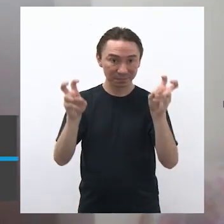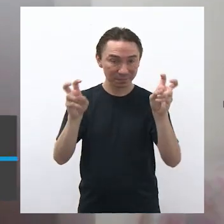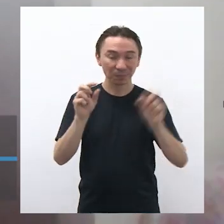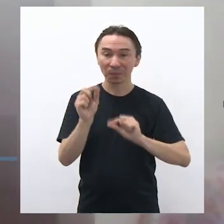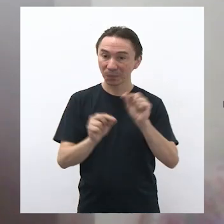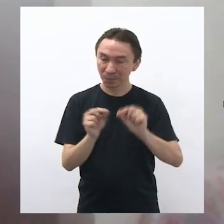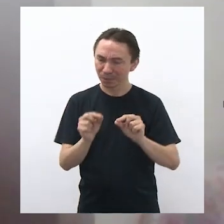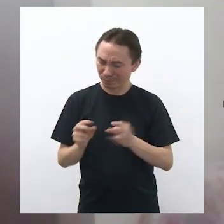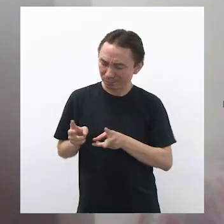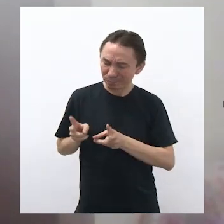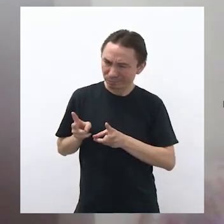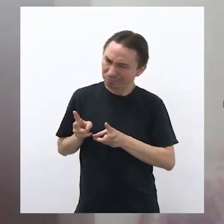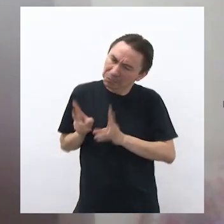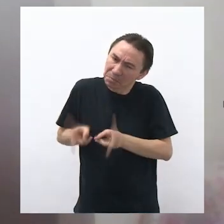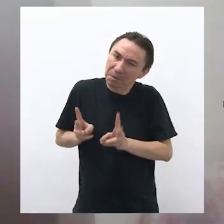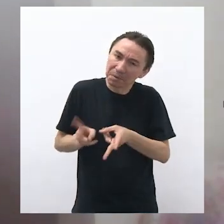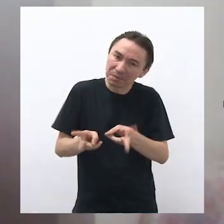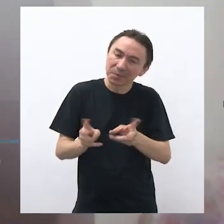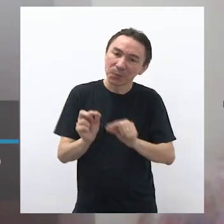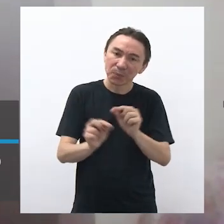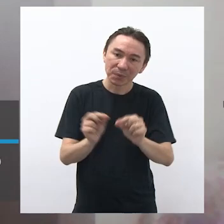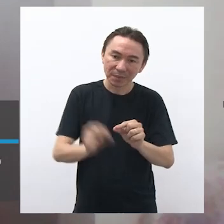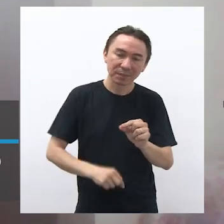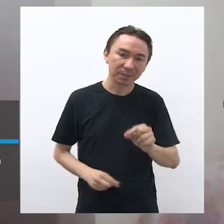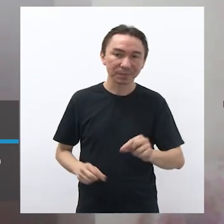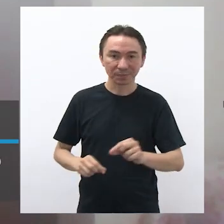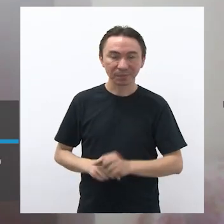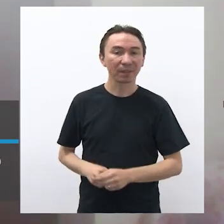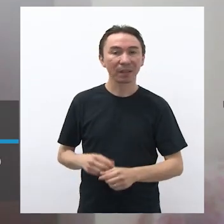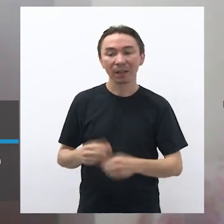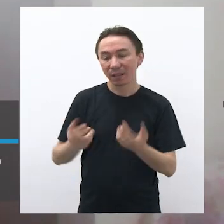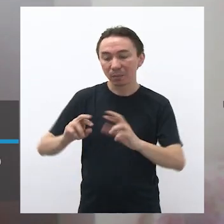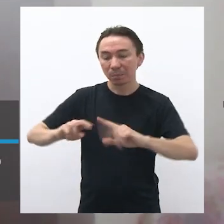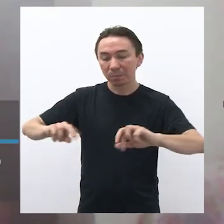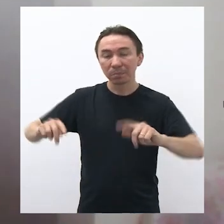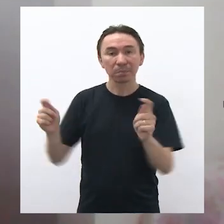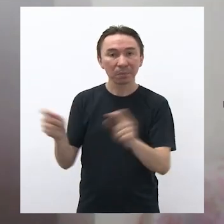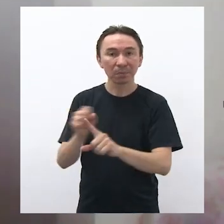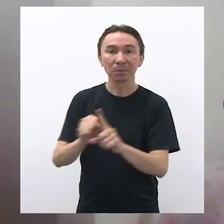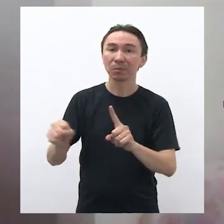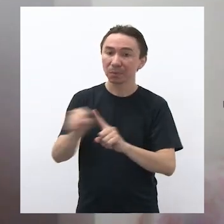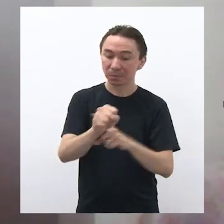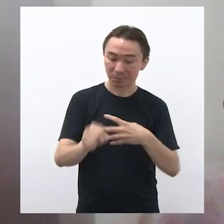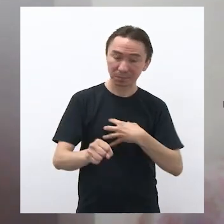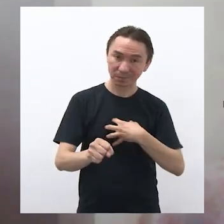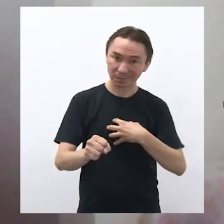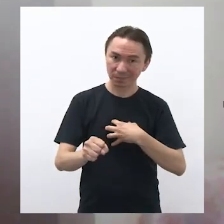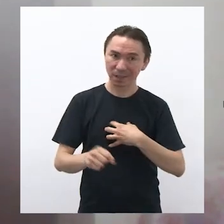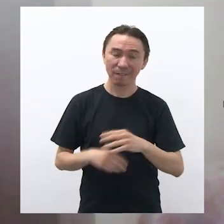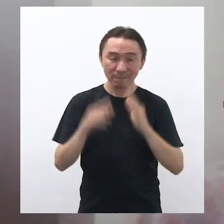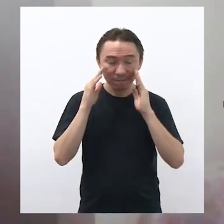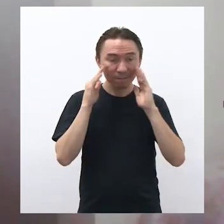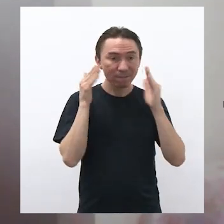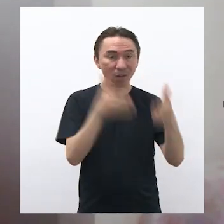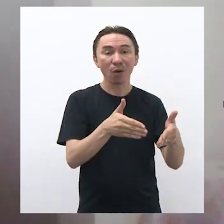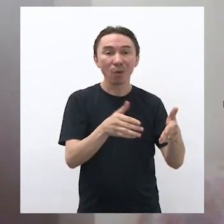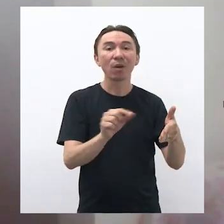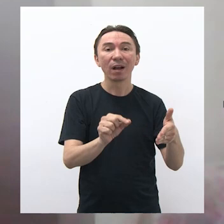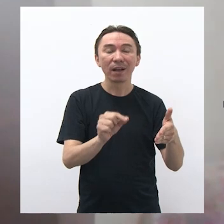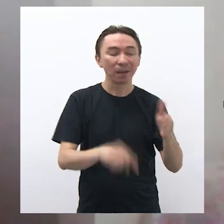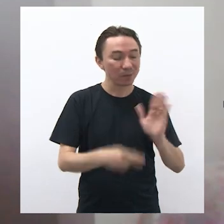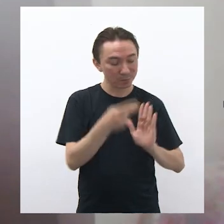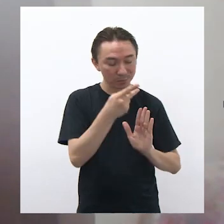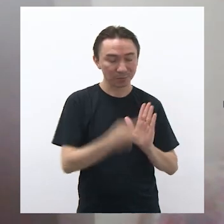verdade, continuar falando sobre o desenvolvimento das competências socioemocionais, com ênfase hoje, com foco no projeto de